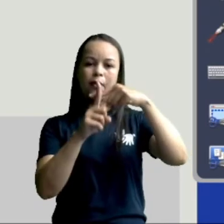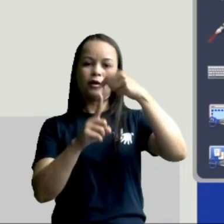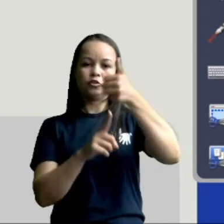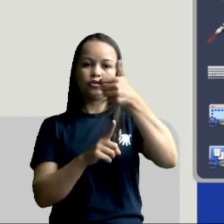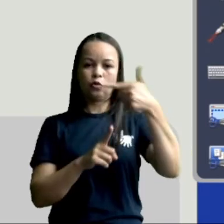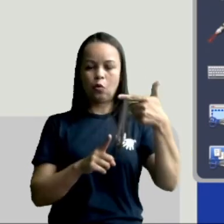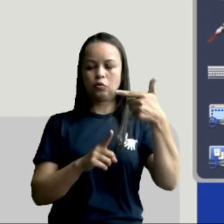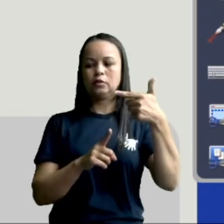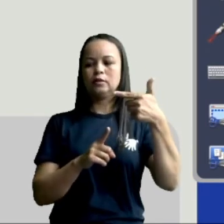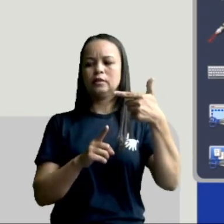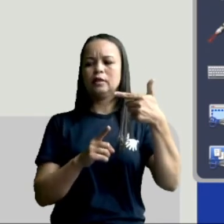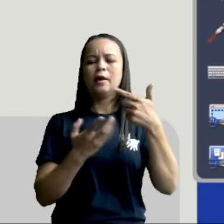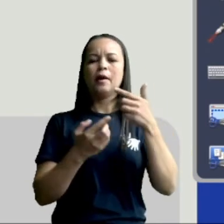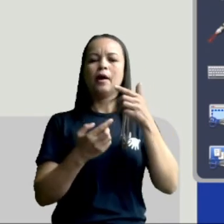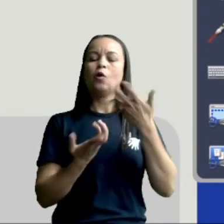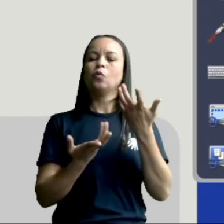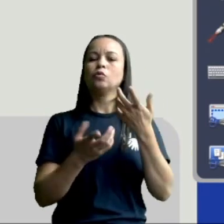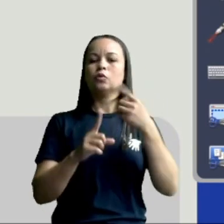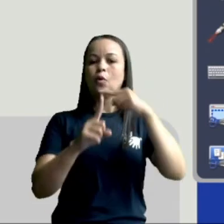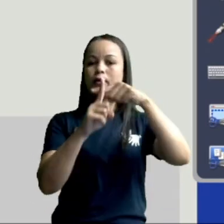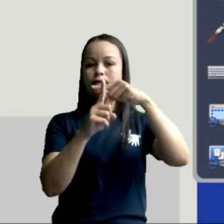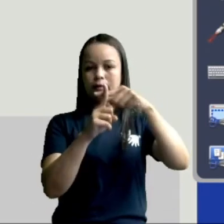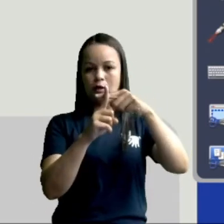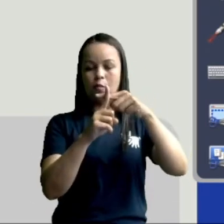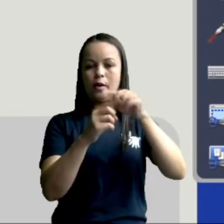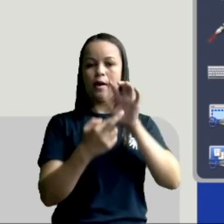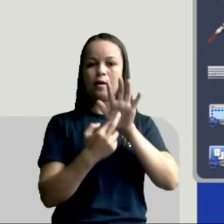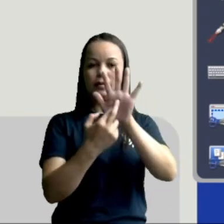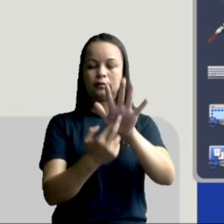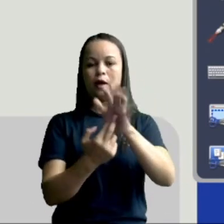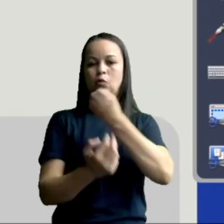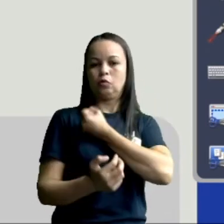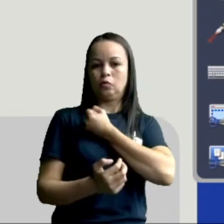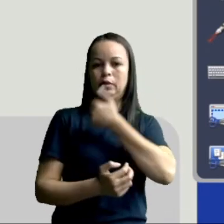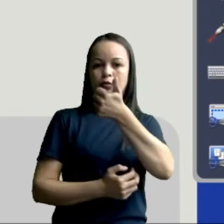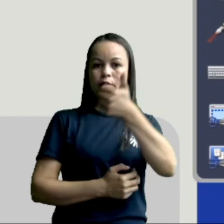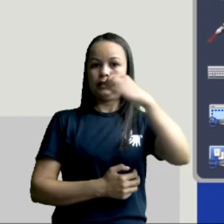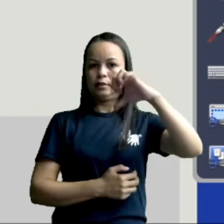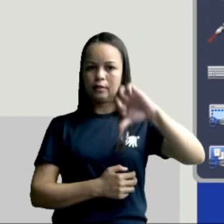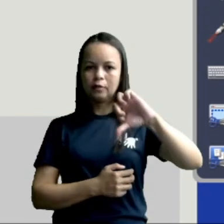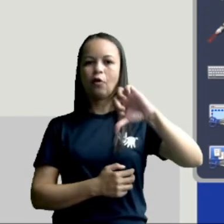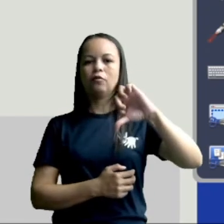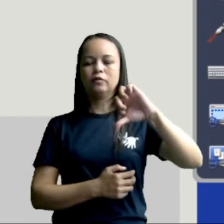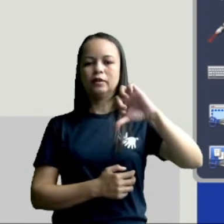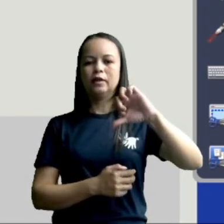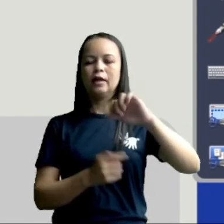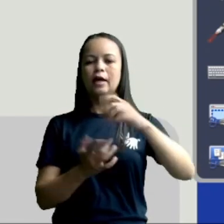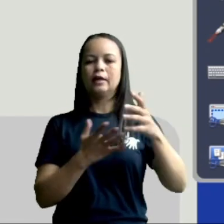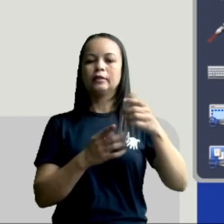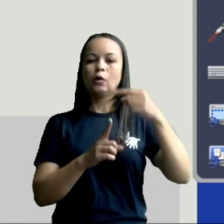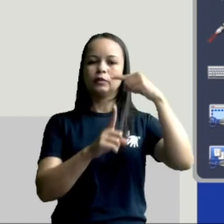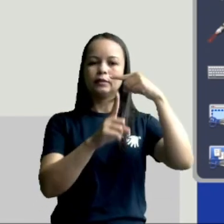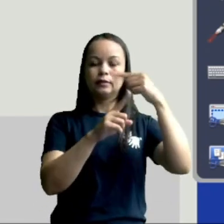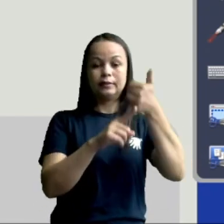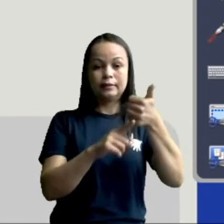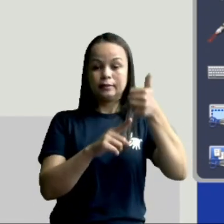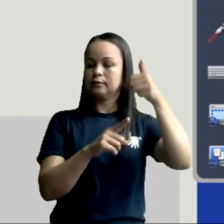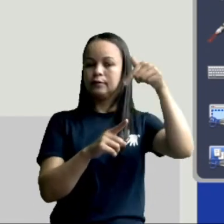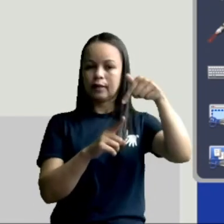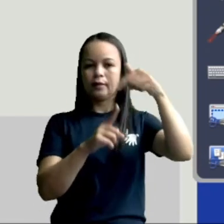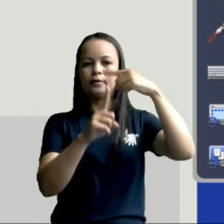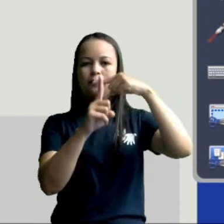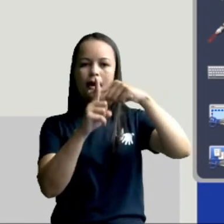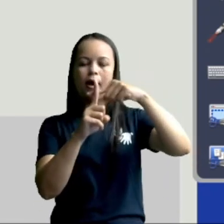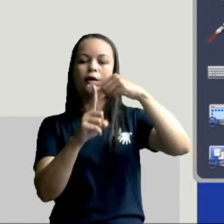a gente usou uma adição para representar o número 19, concorda? a soma 7 mais 12 vale